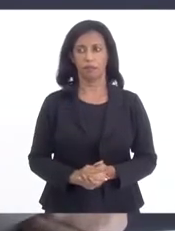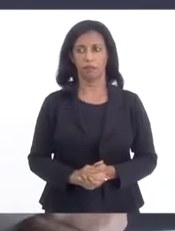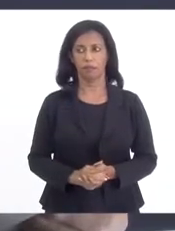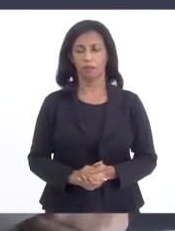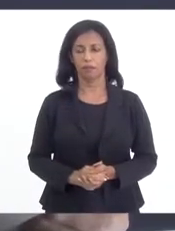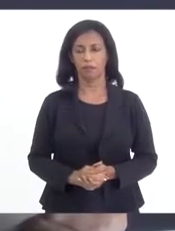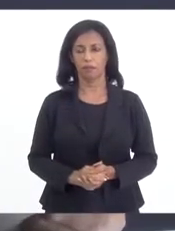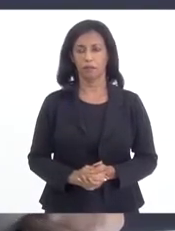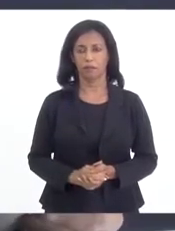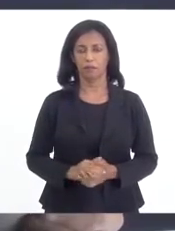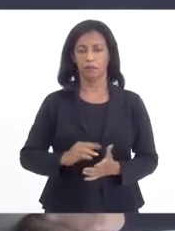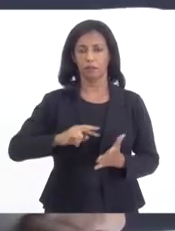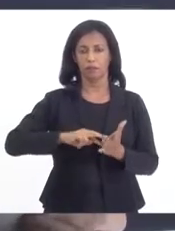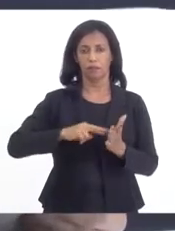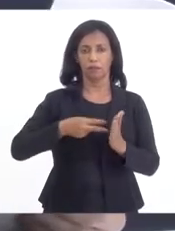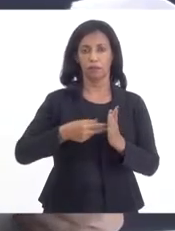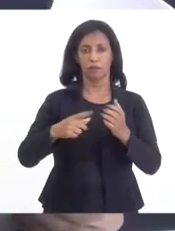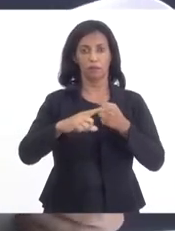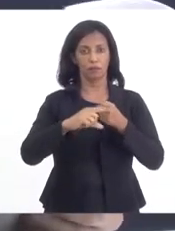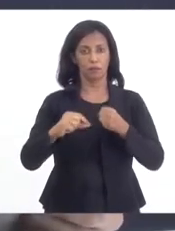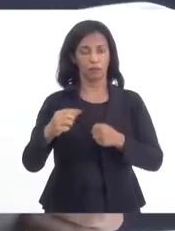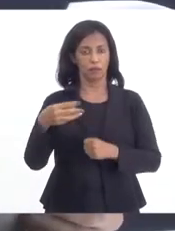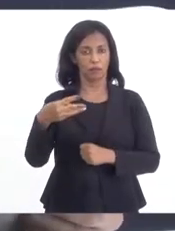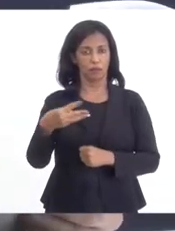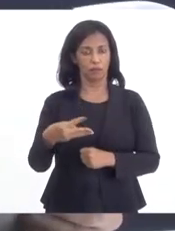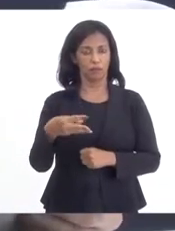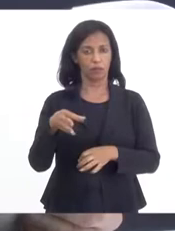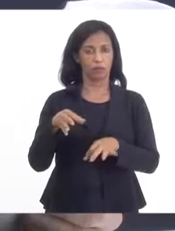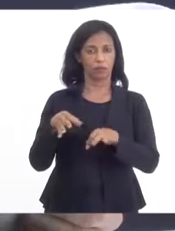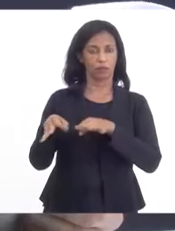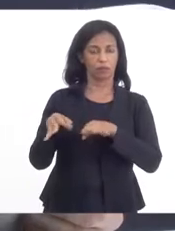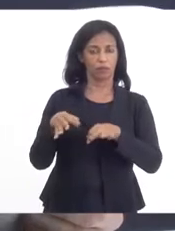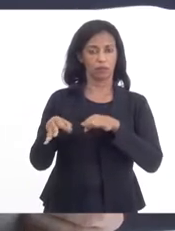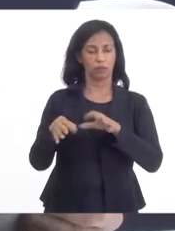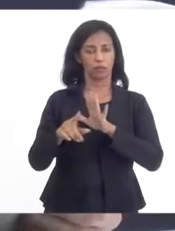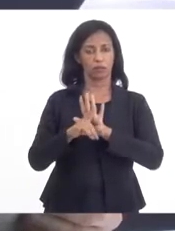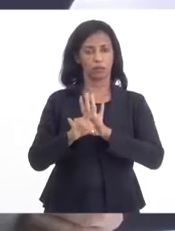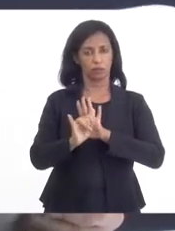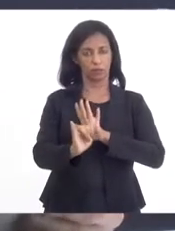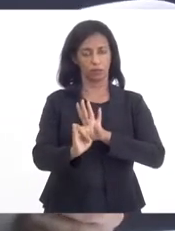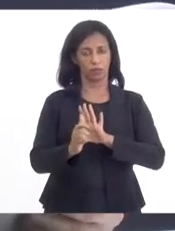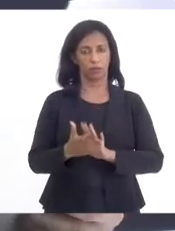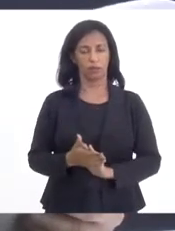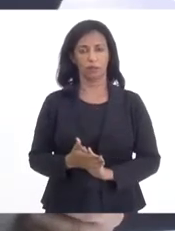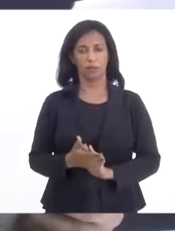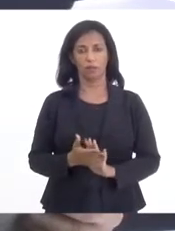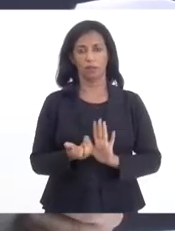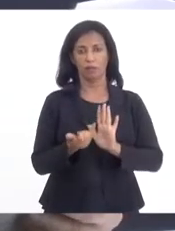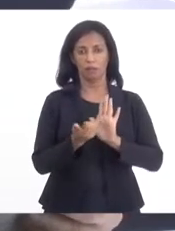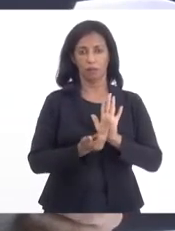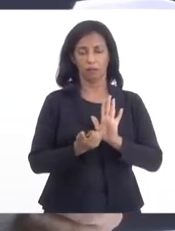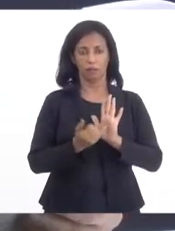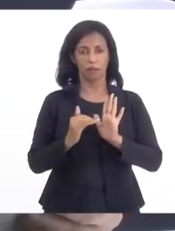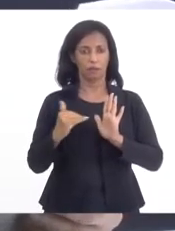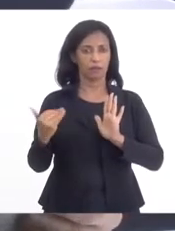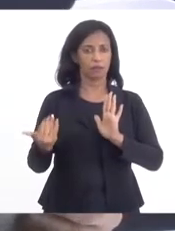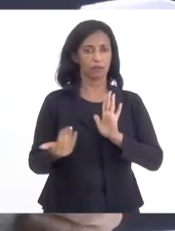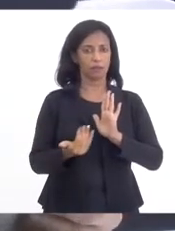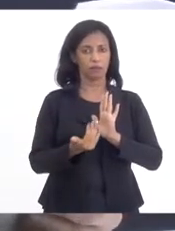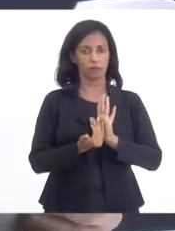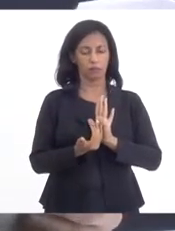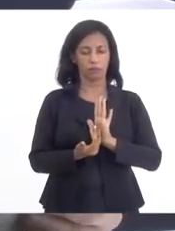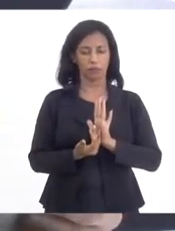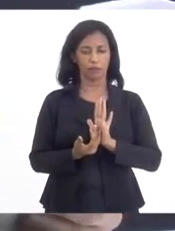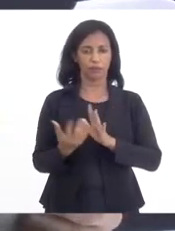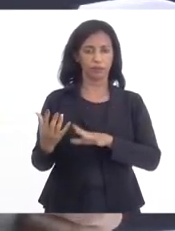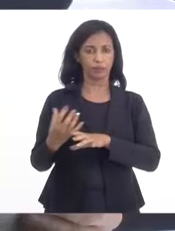na alteração do artigo 3º do projeto de lei. A receita total dos orçamentos fiscais